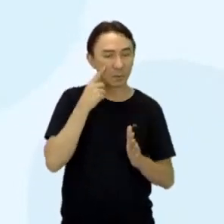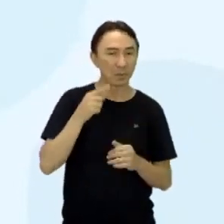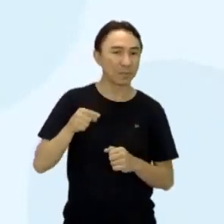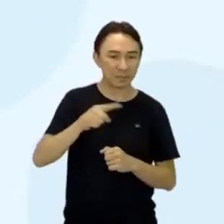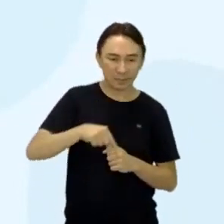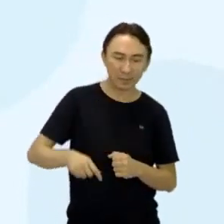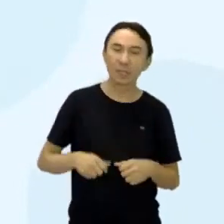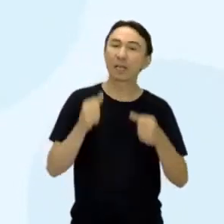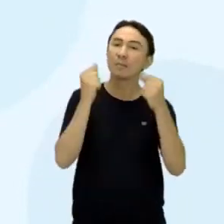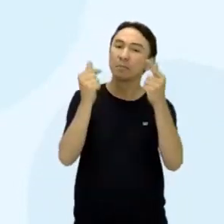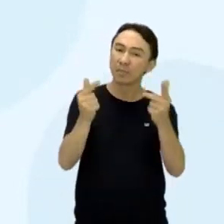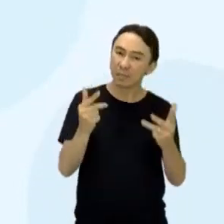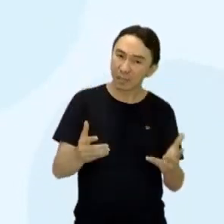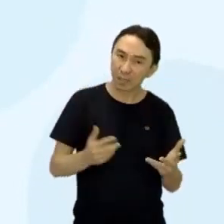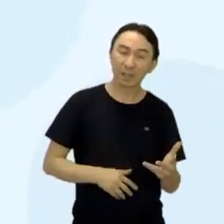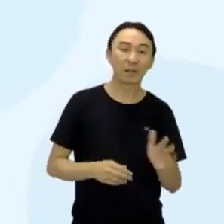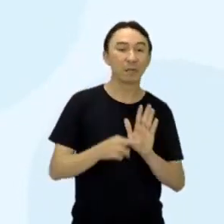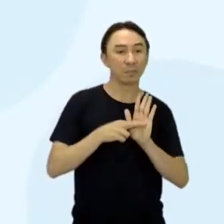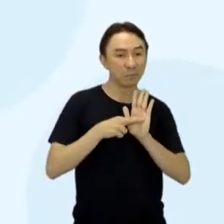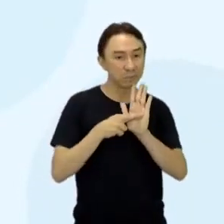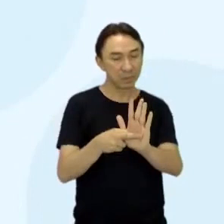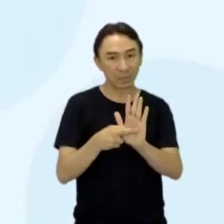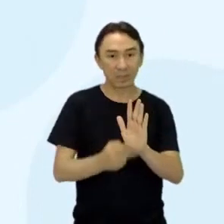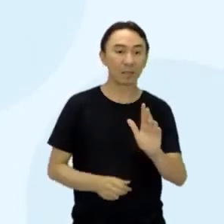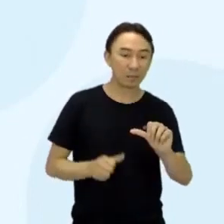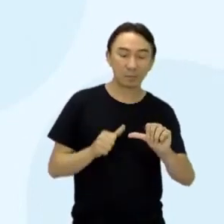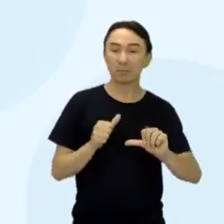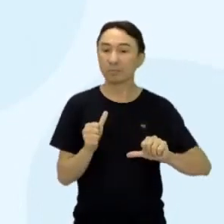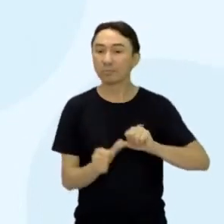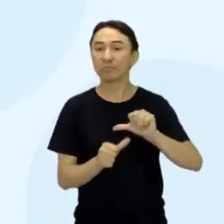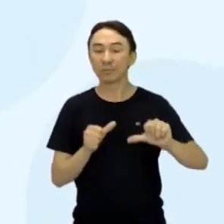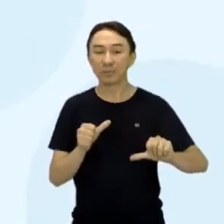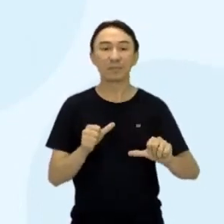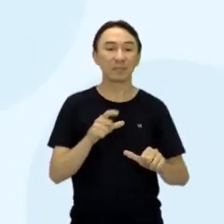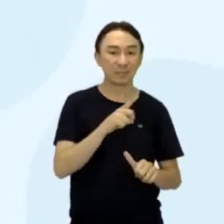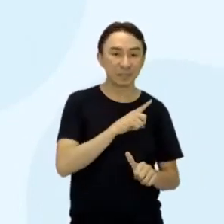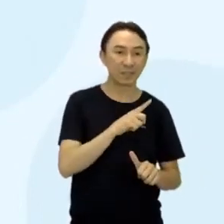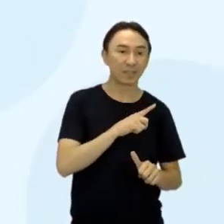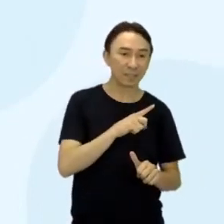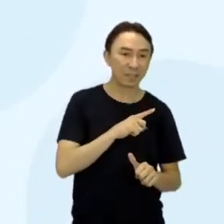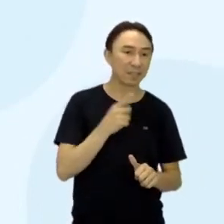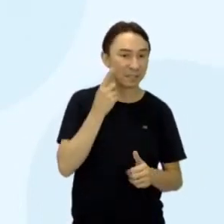transformações com base no modelo de constituição